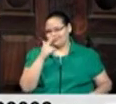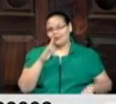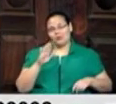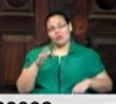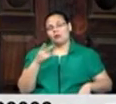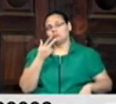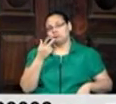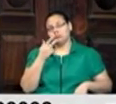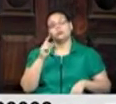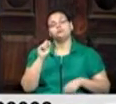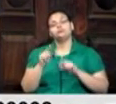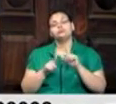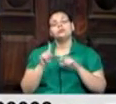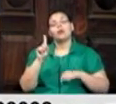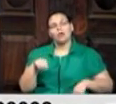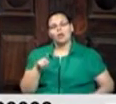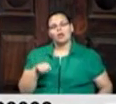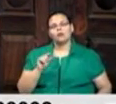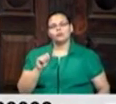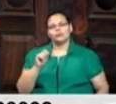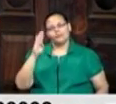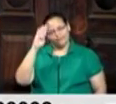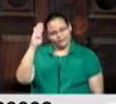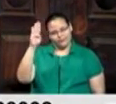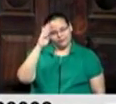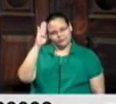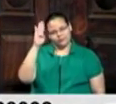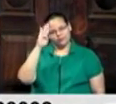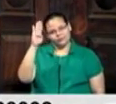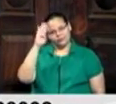A minha fala aqui vem, principalmente,